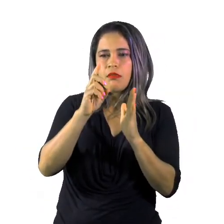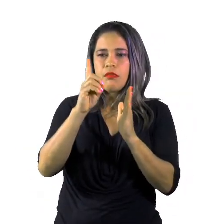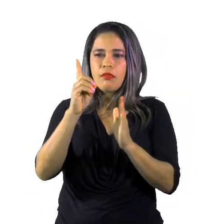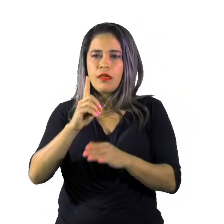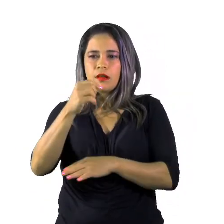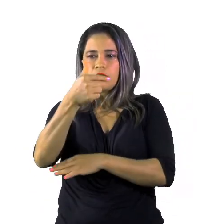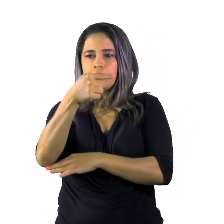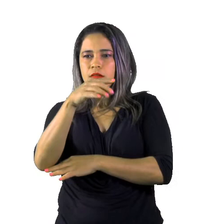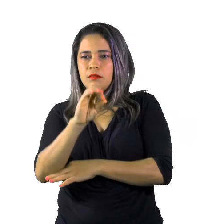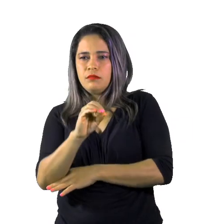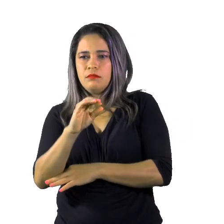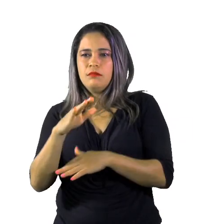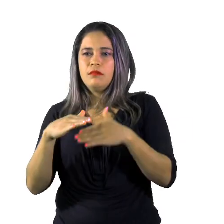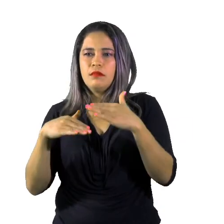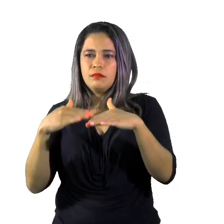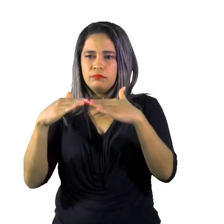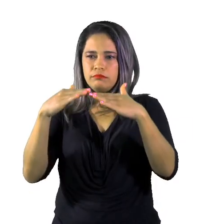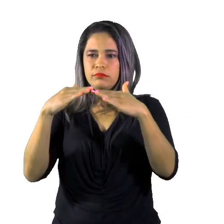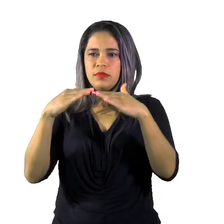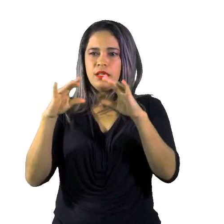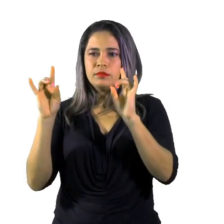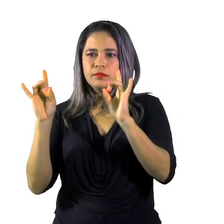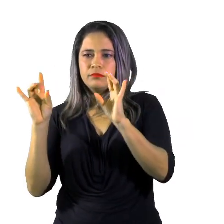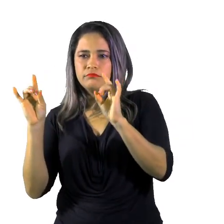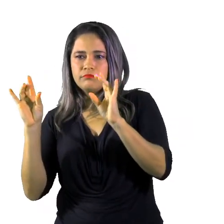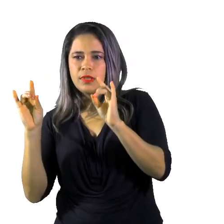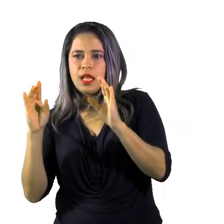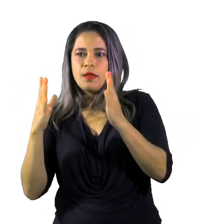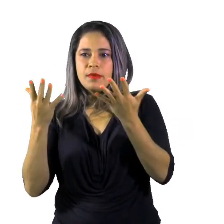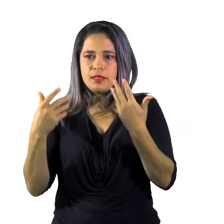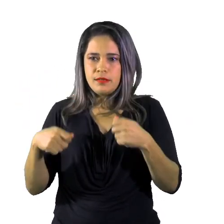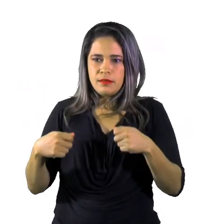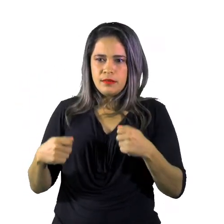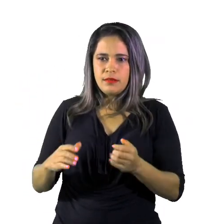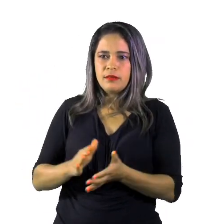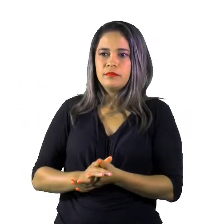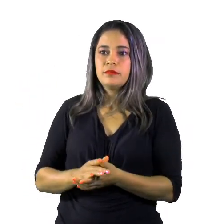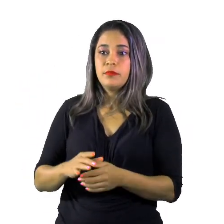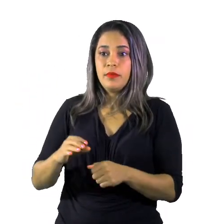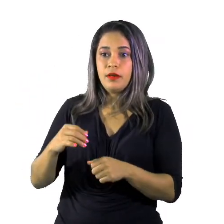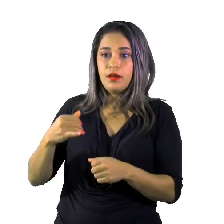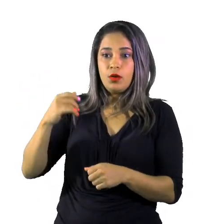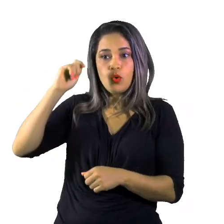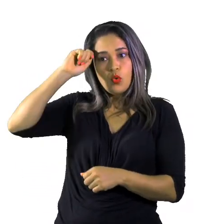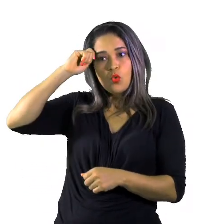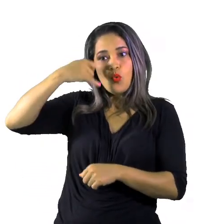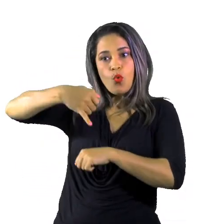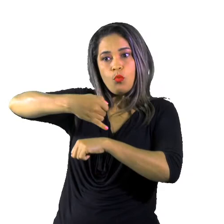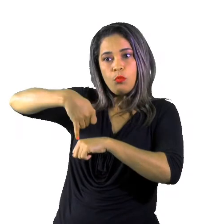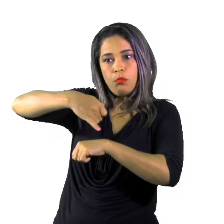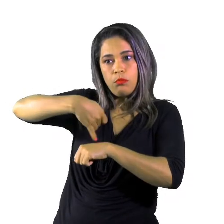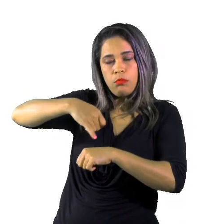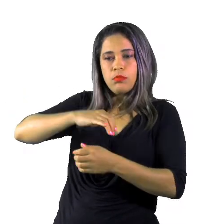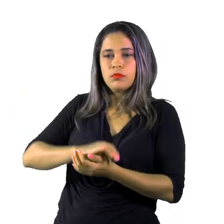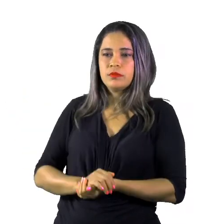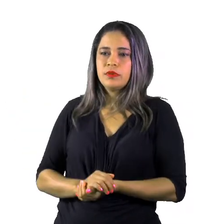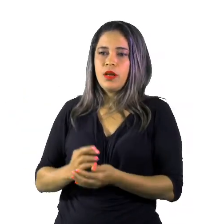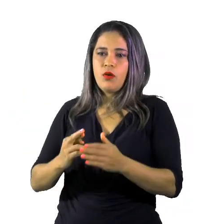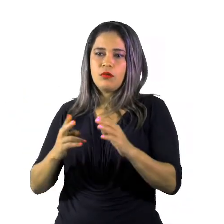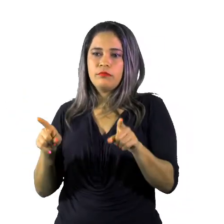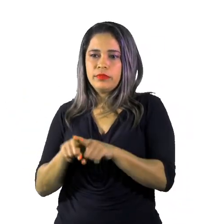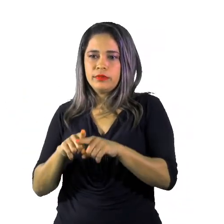vem modificar a mobilidade, porque a partir de agora a gente começa a trabalhar com um sistema de mobilidade